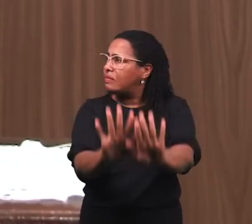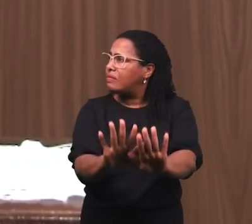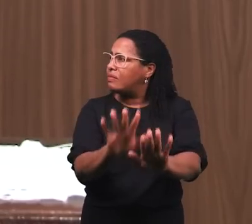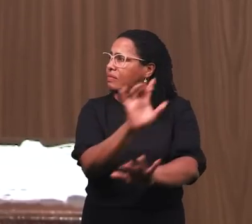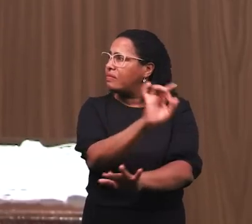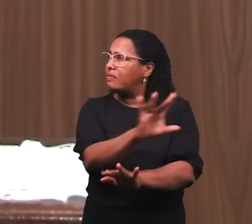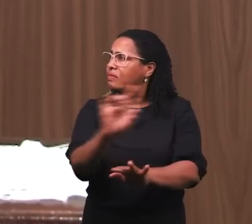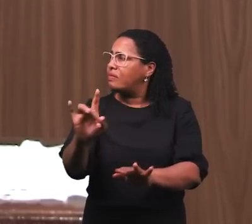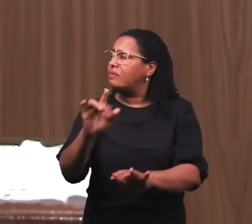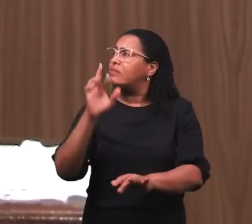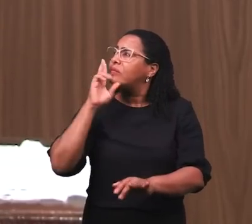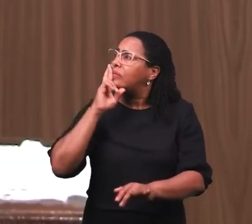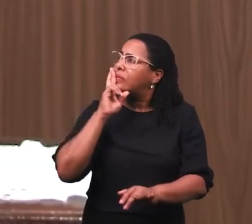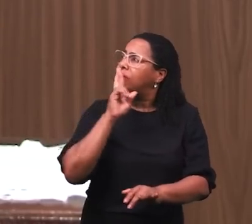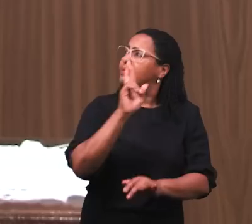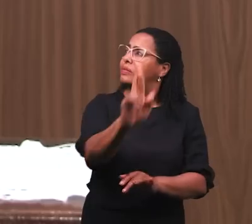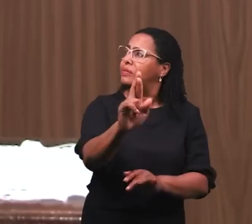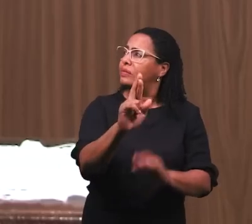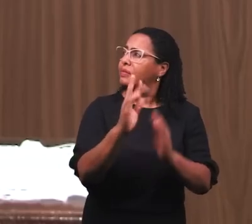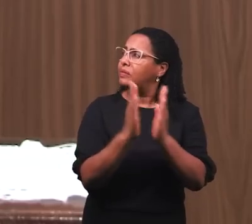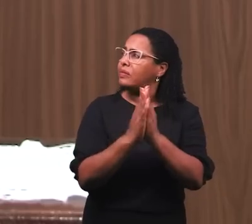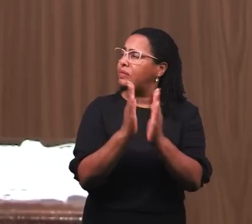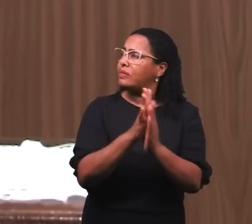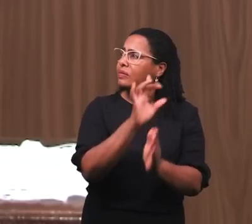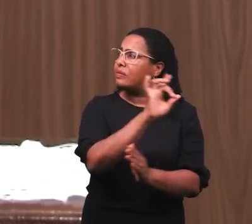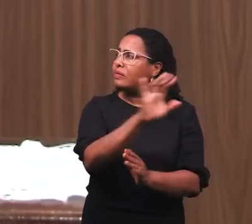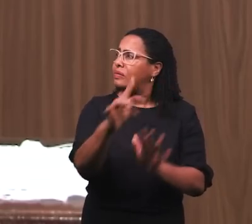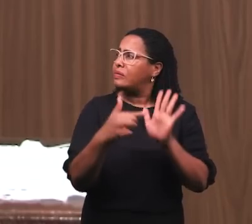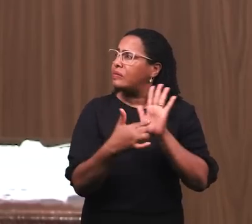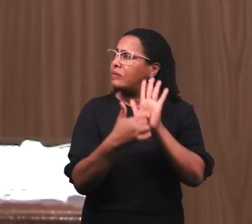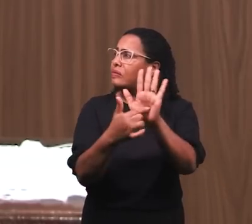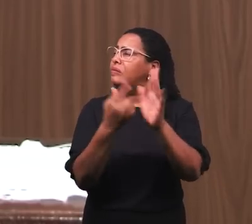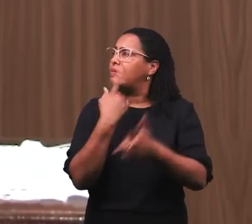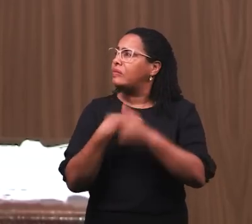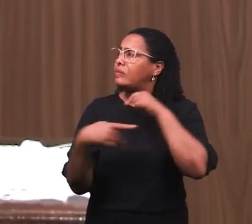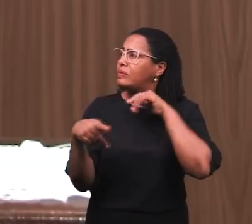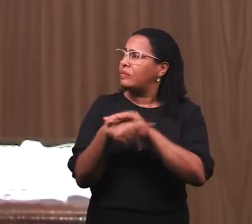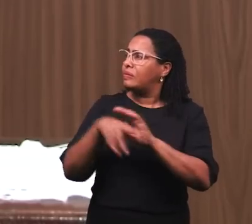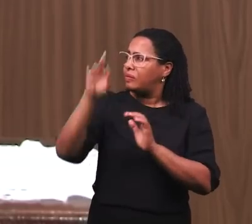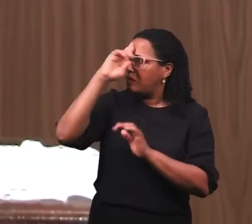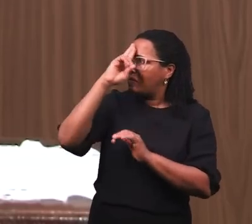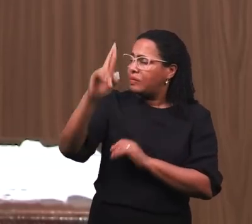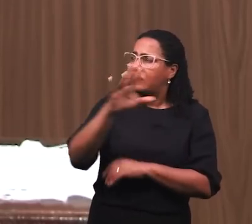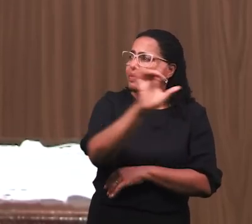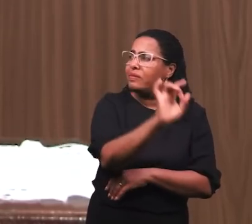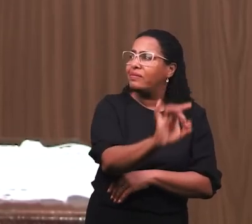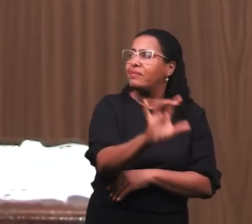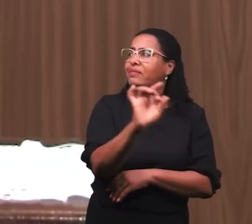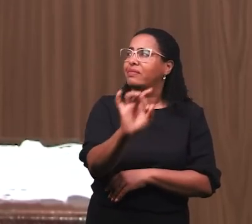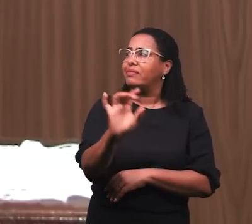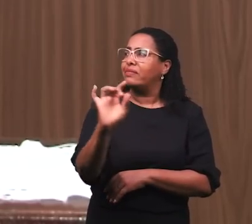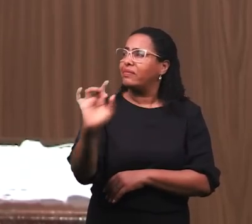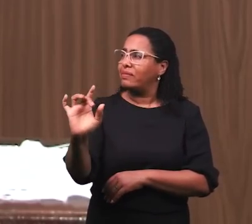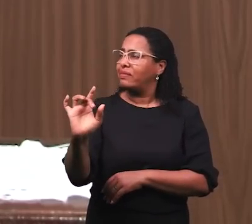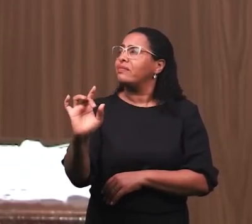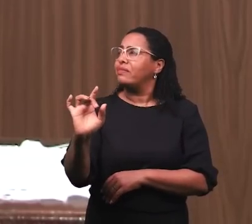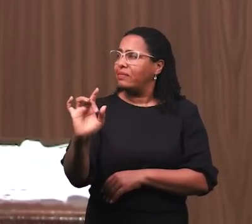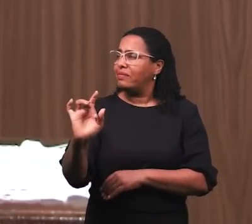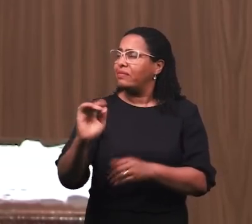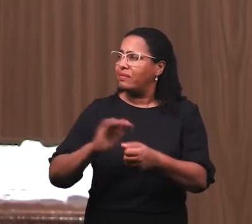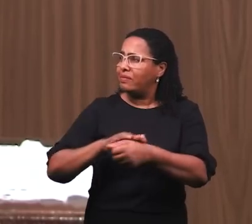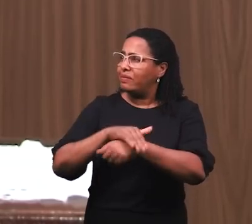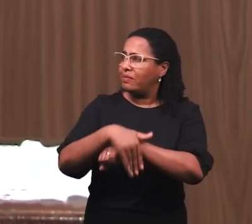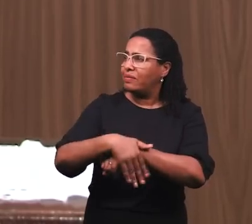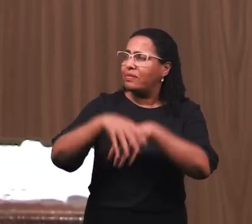bênçãos, responda, Senhor, as orações, nos mostra, Deus e Pai, toda a Tua vontade e que cada um seja, Senhor,